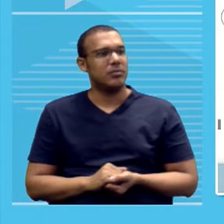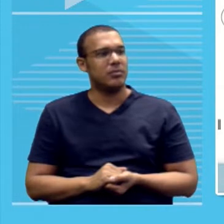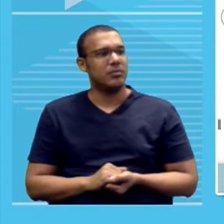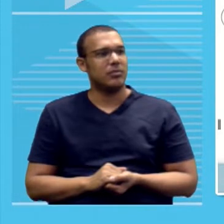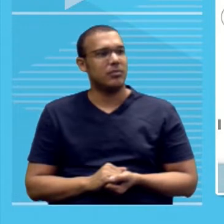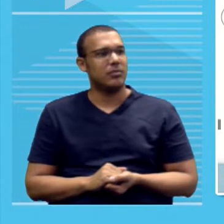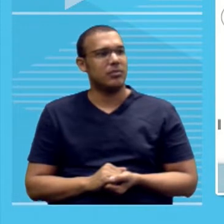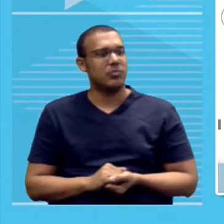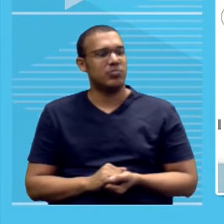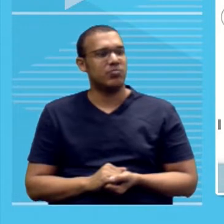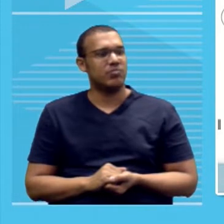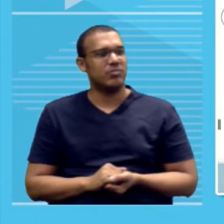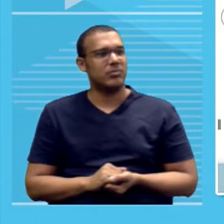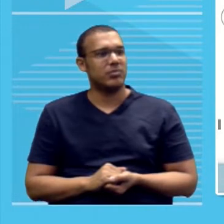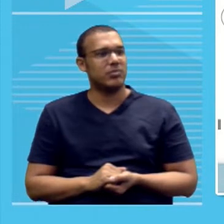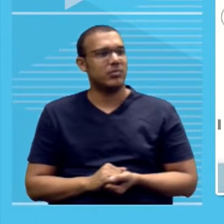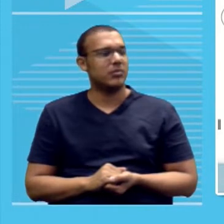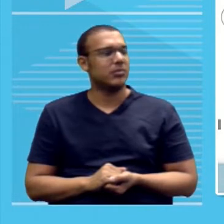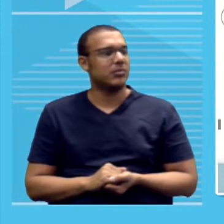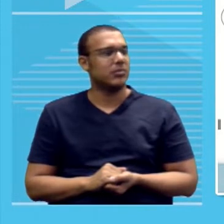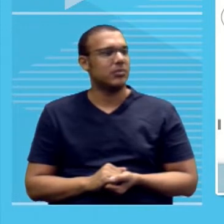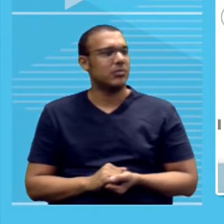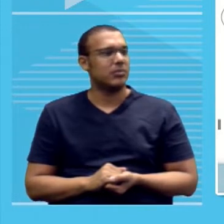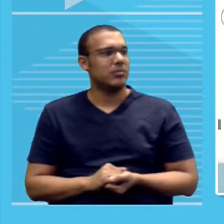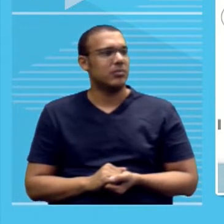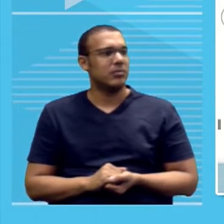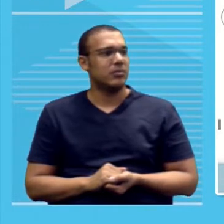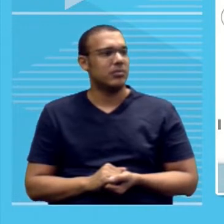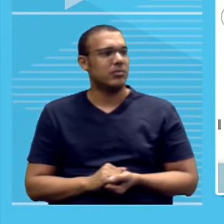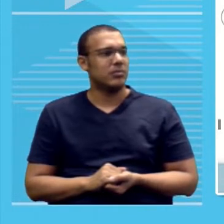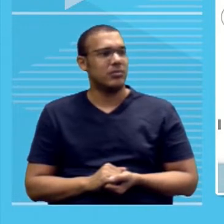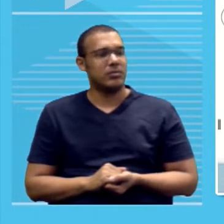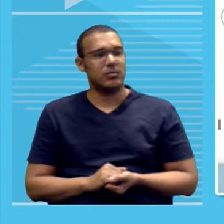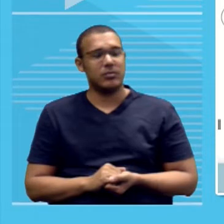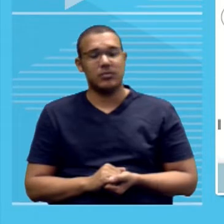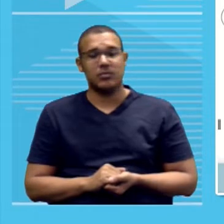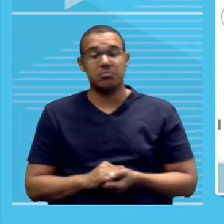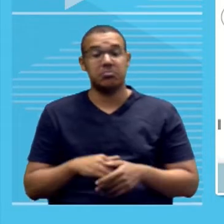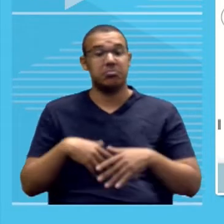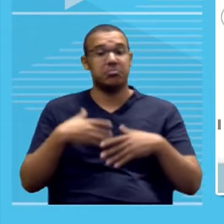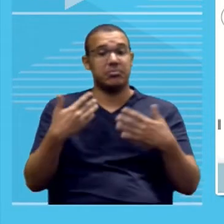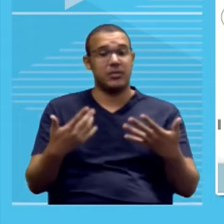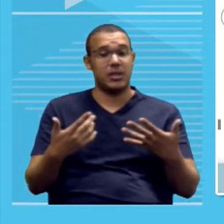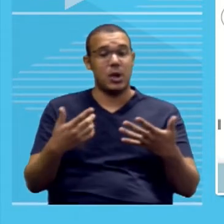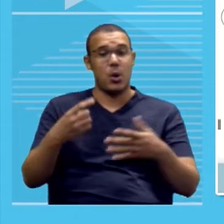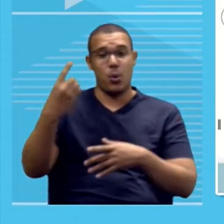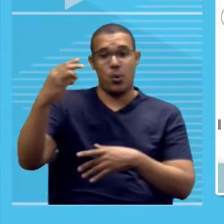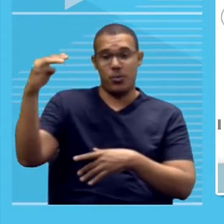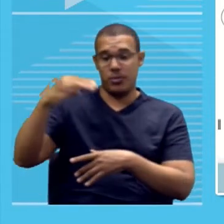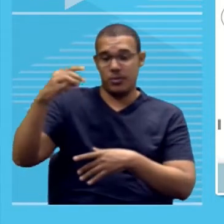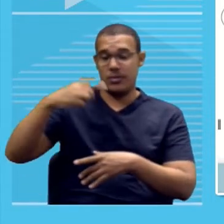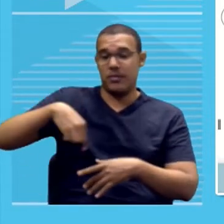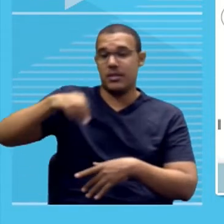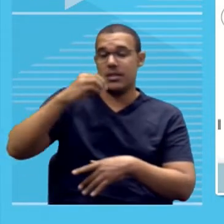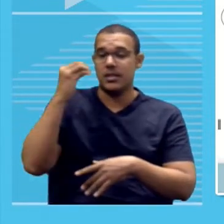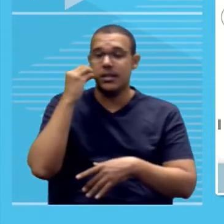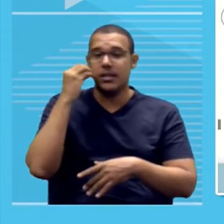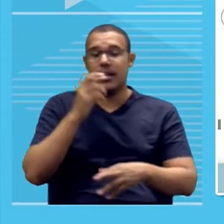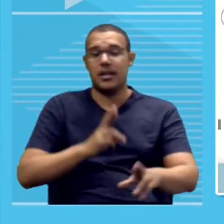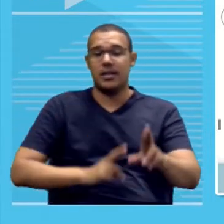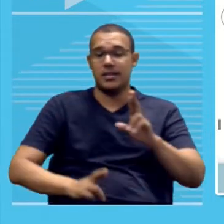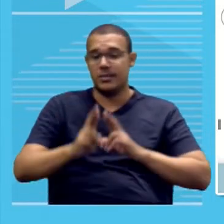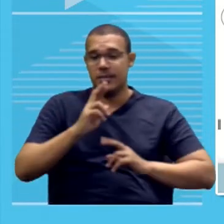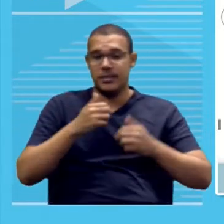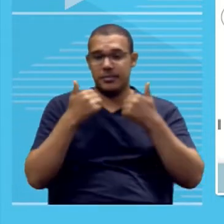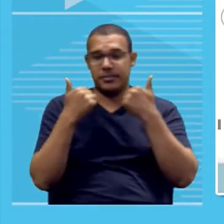corrente elétrica, que se observa em fios metálicos, é conhecido como... E aí? Um minutinho para vocês tentarem responder a